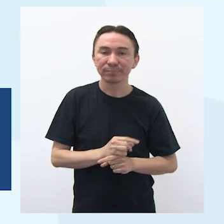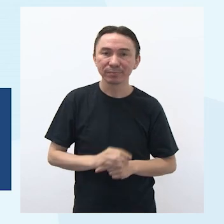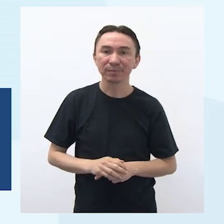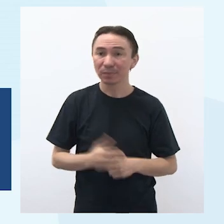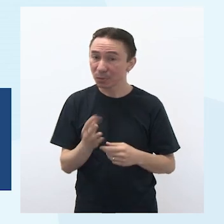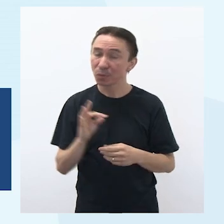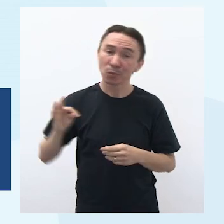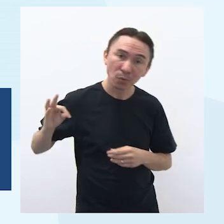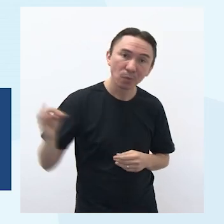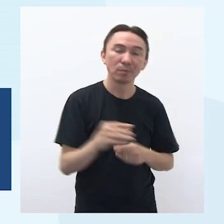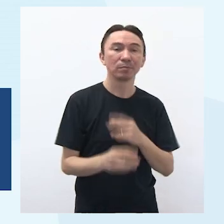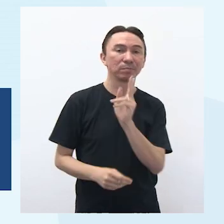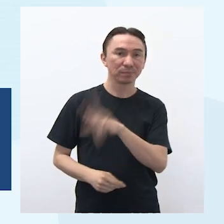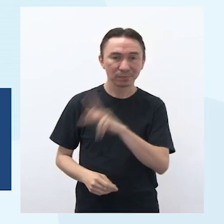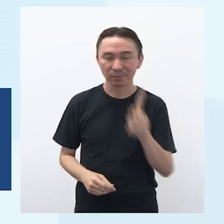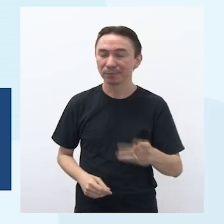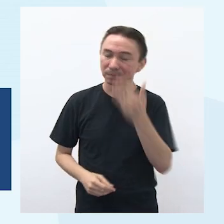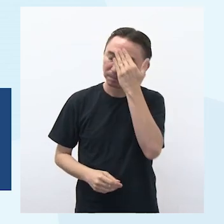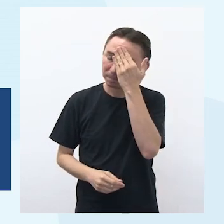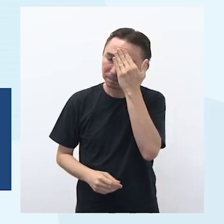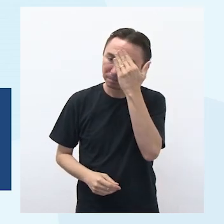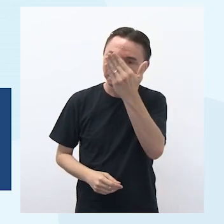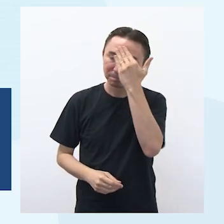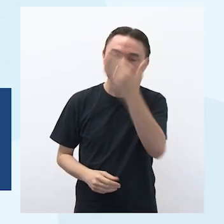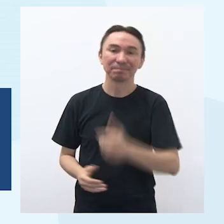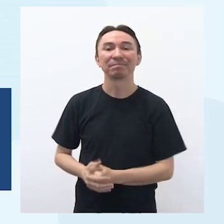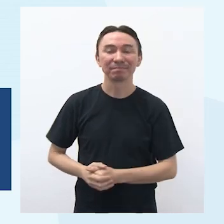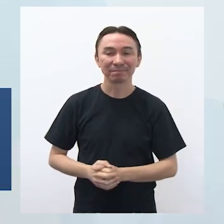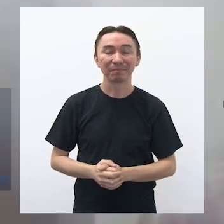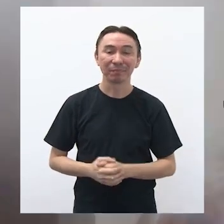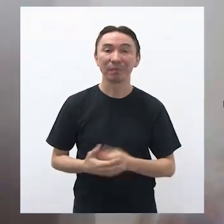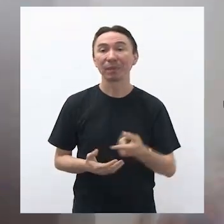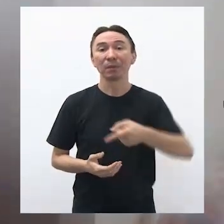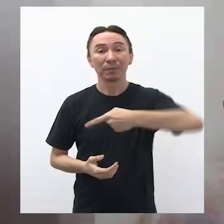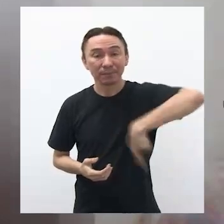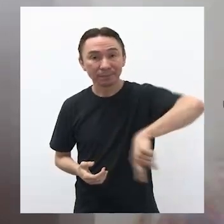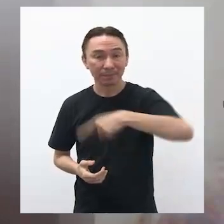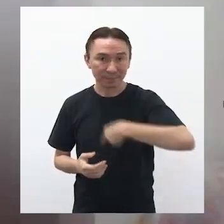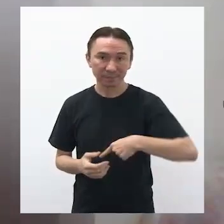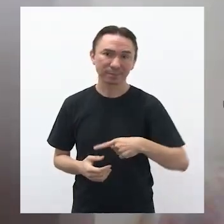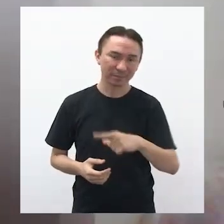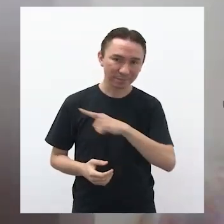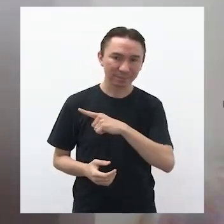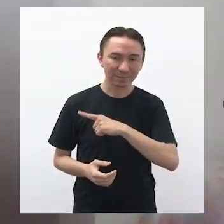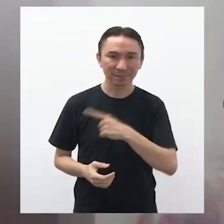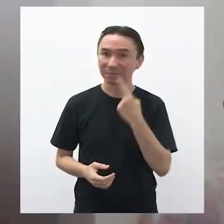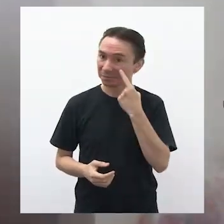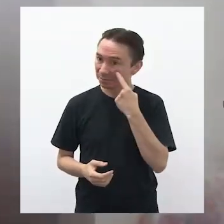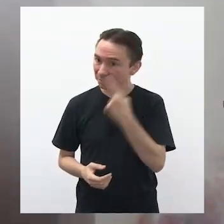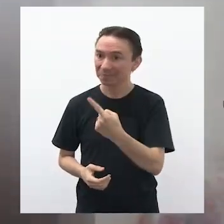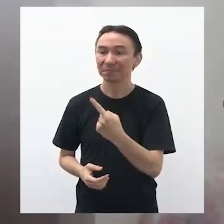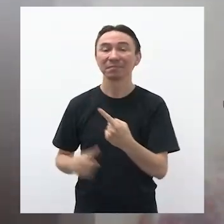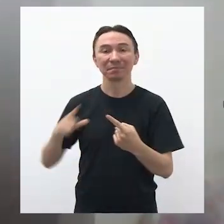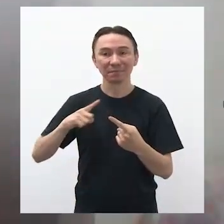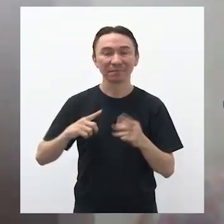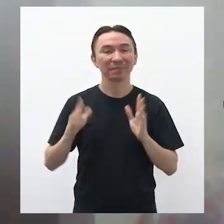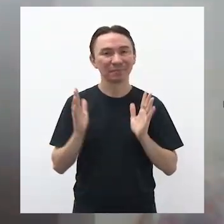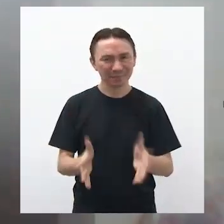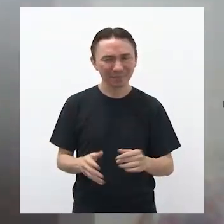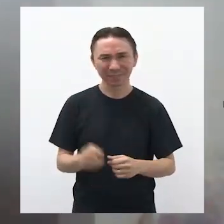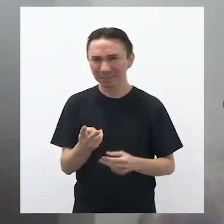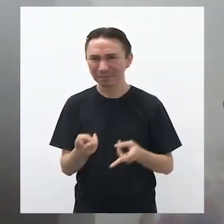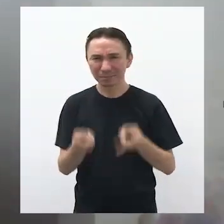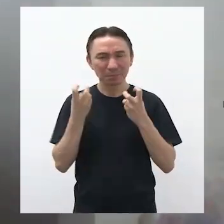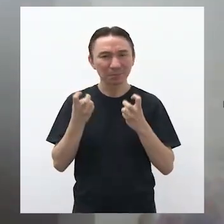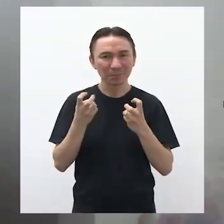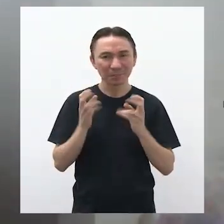viu, professores? Que bom, a gente está vendo, né, Tati? A gente tem lido chats, olha, gente, vocês não perceberam que eu